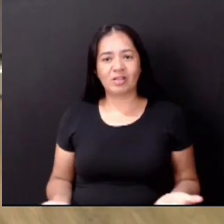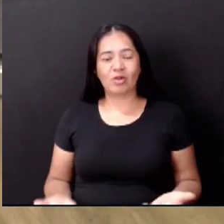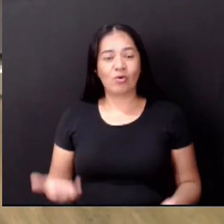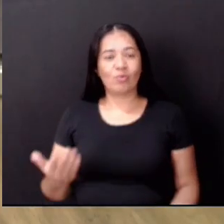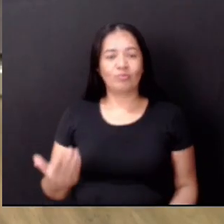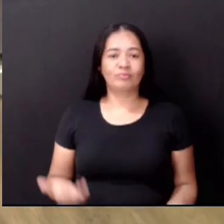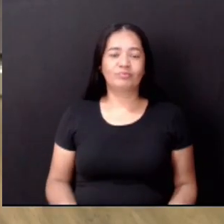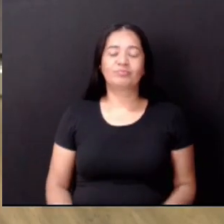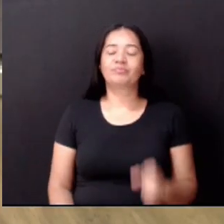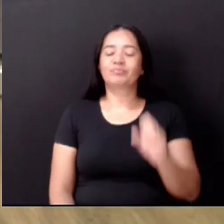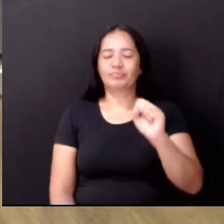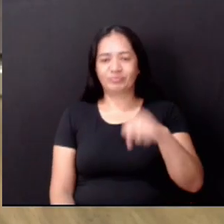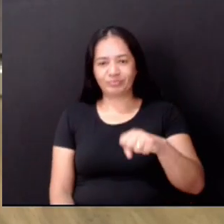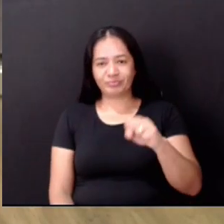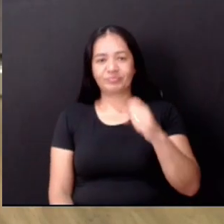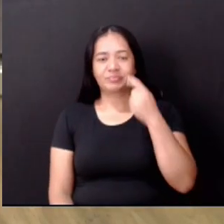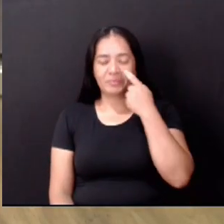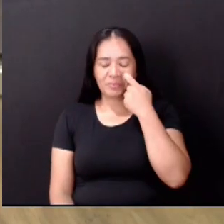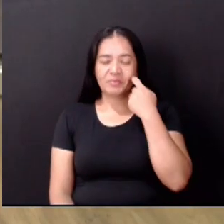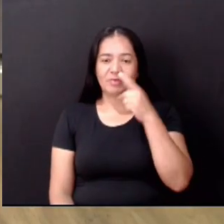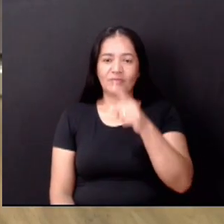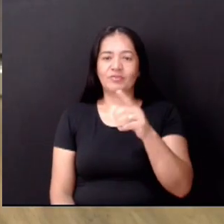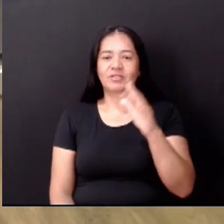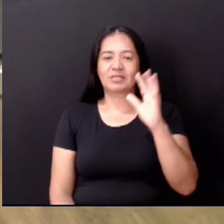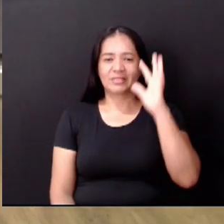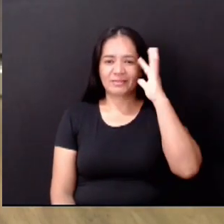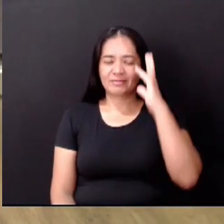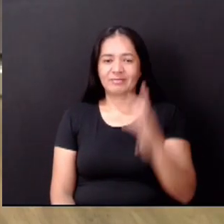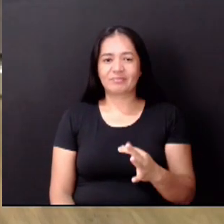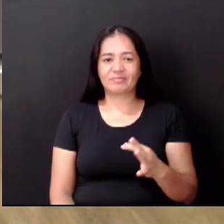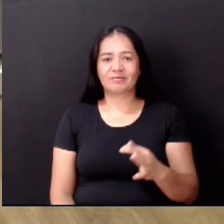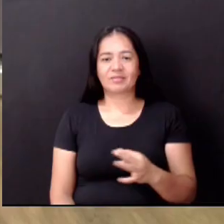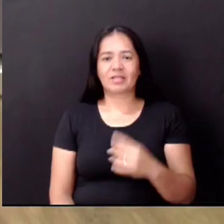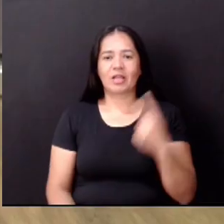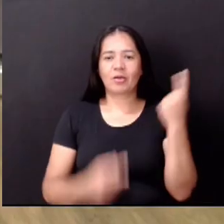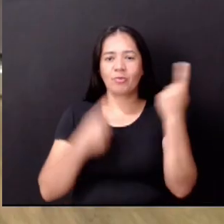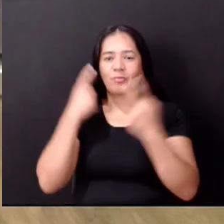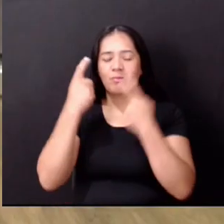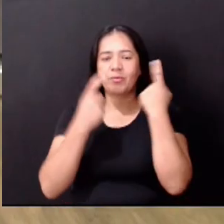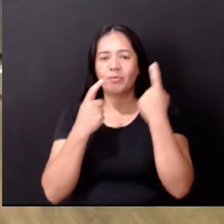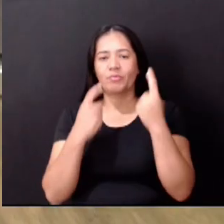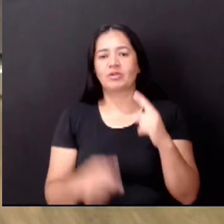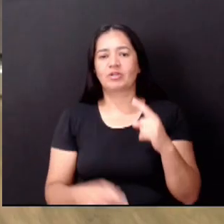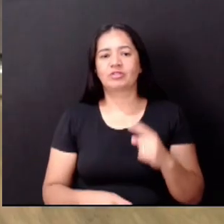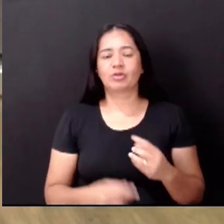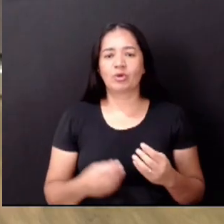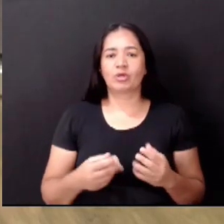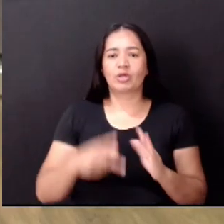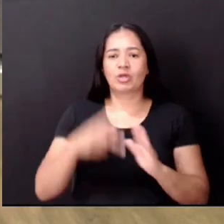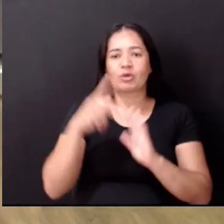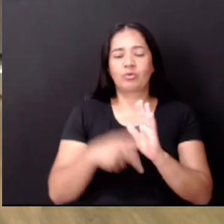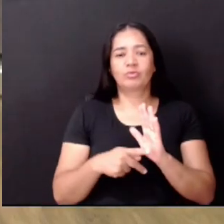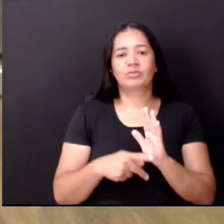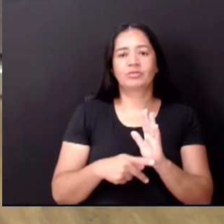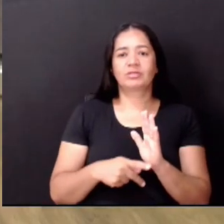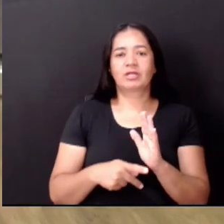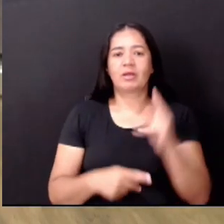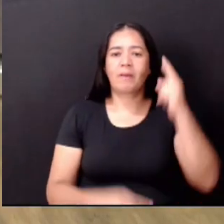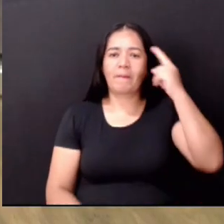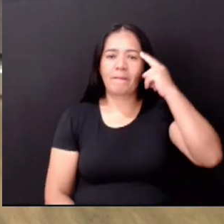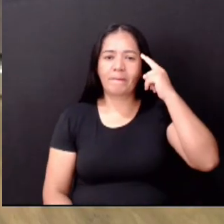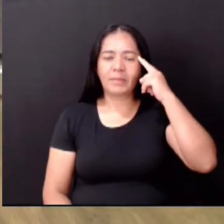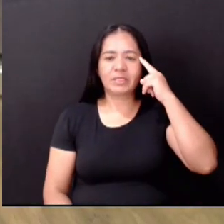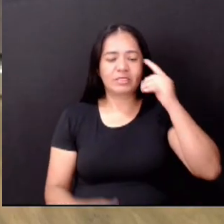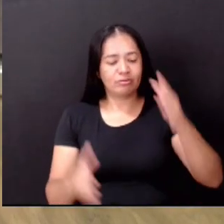Sim, Alexandre, você tem toda a razão. Essa foi uma preocupação que norteou o projeto, de pensar esse lado muito humano,